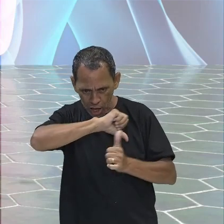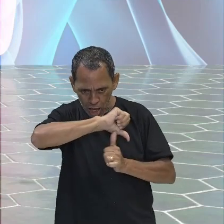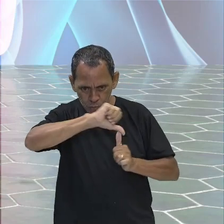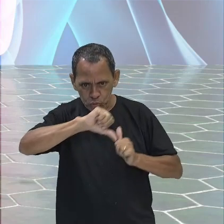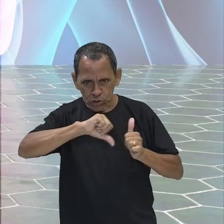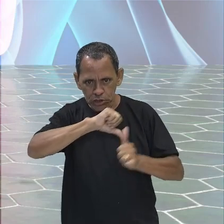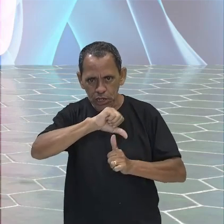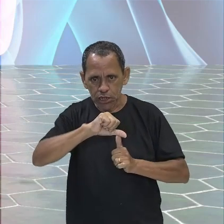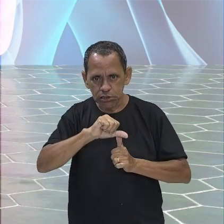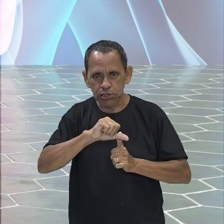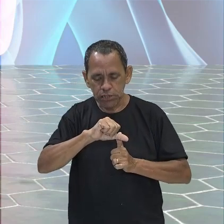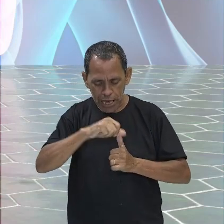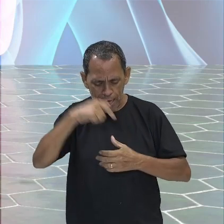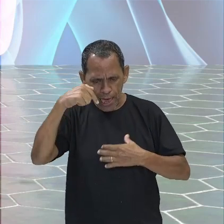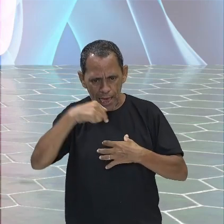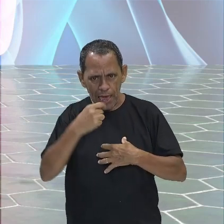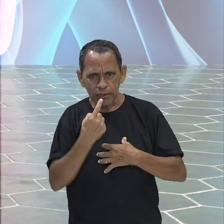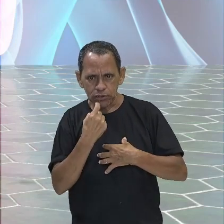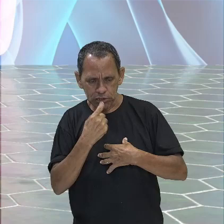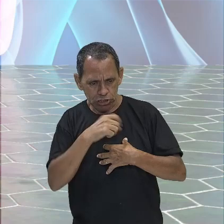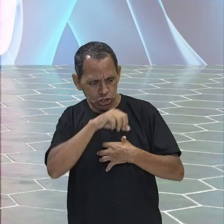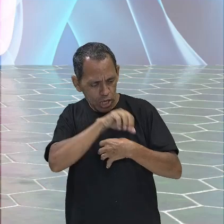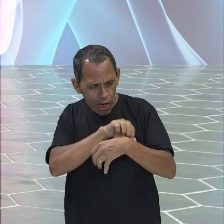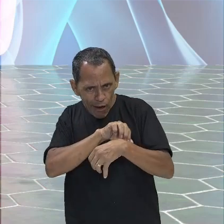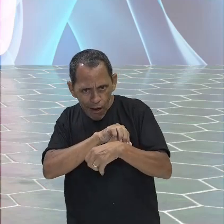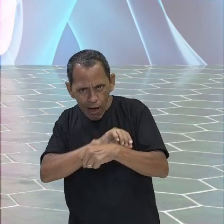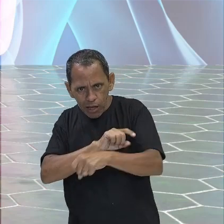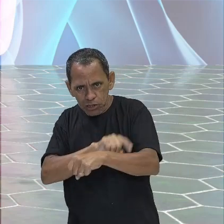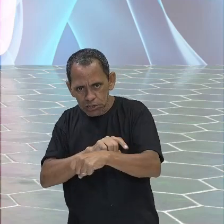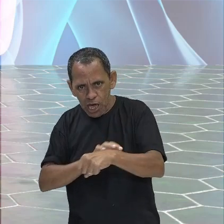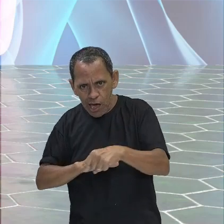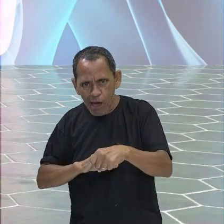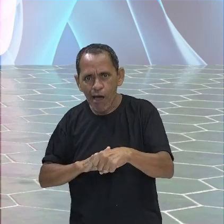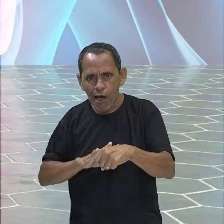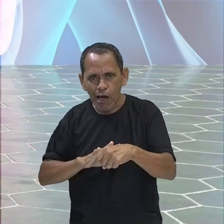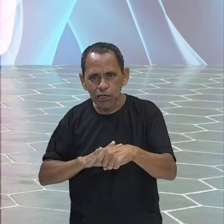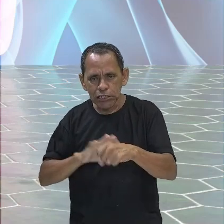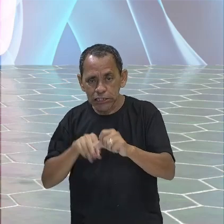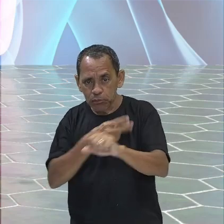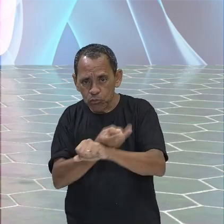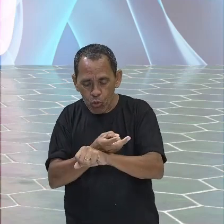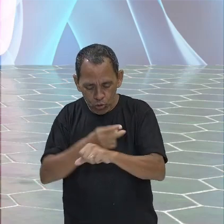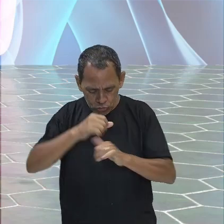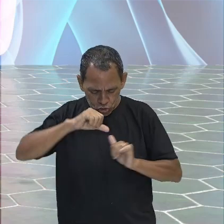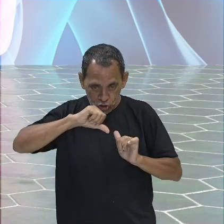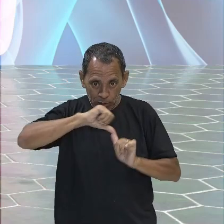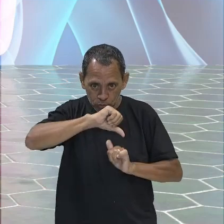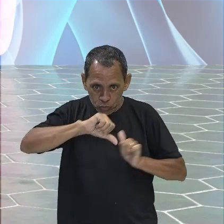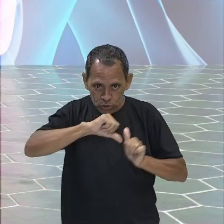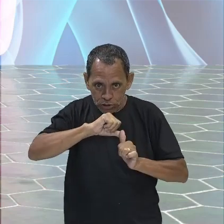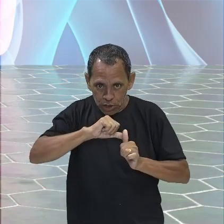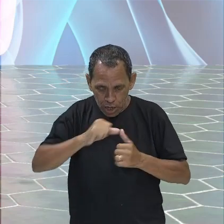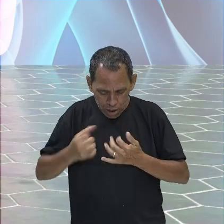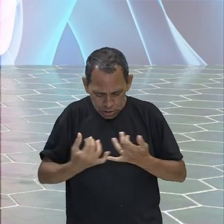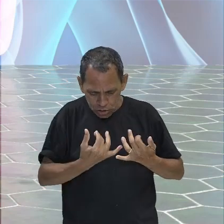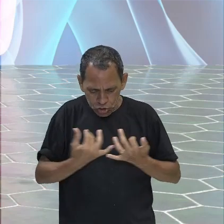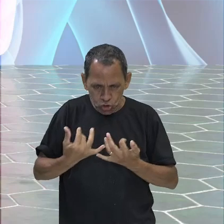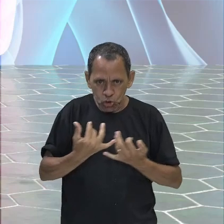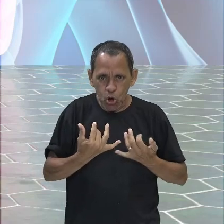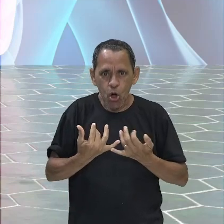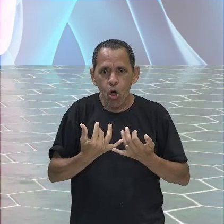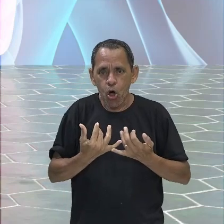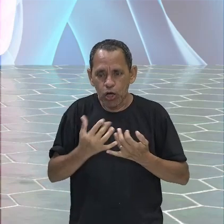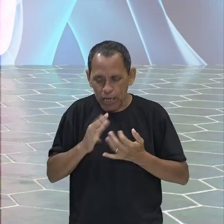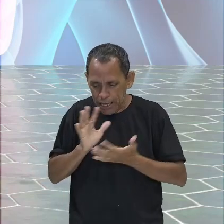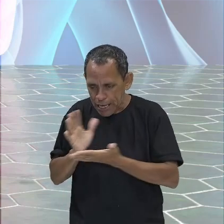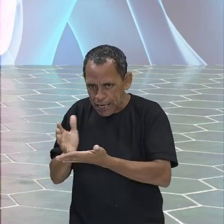está rico, esse sangue, após as trocas gasosas, digamos, com a entrada, com a captura de oxigênio, e